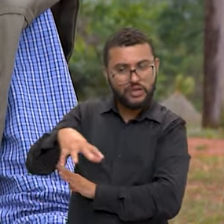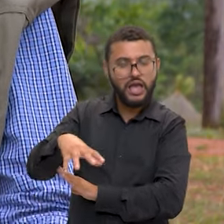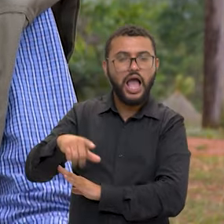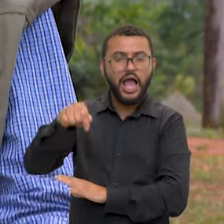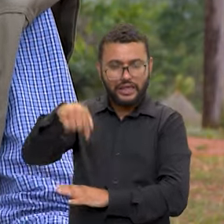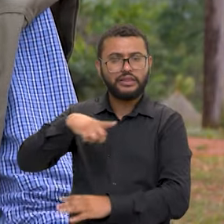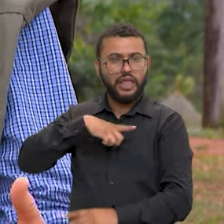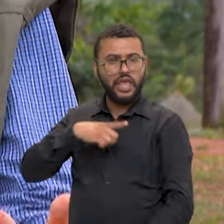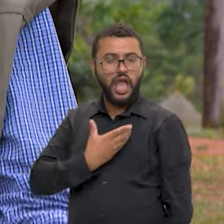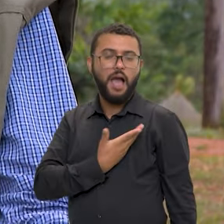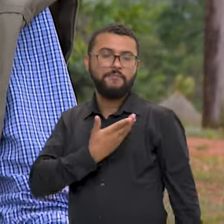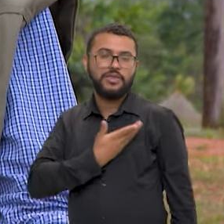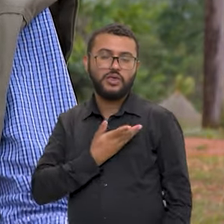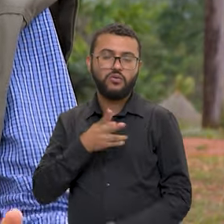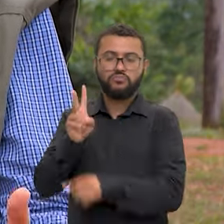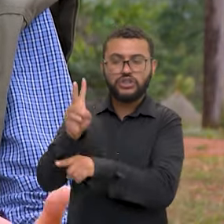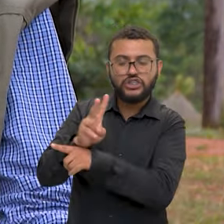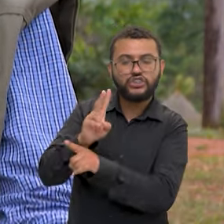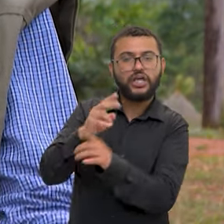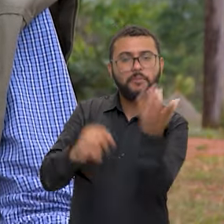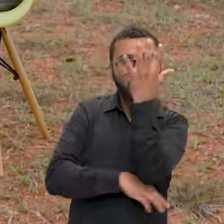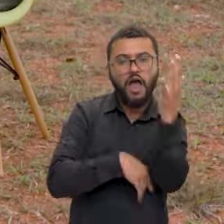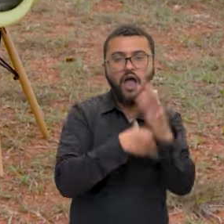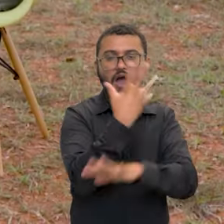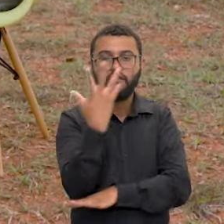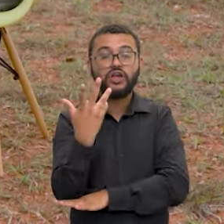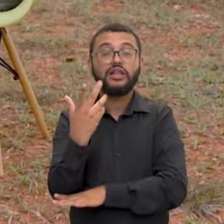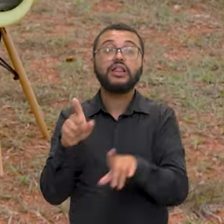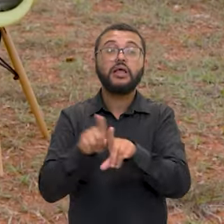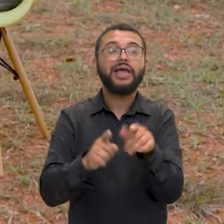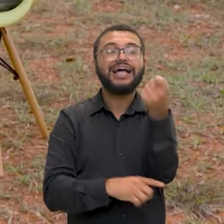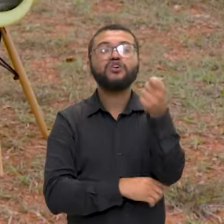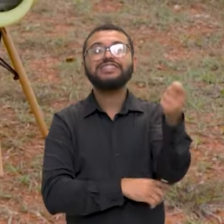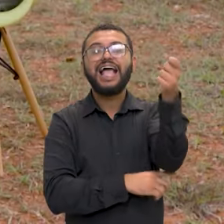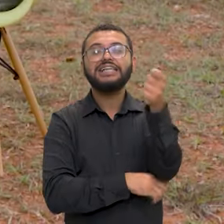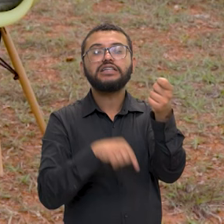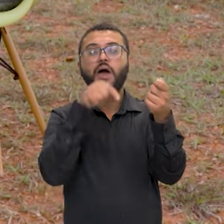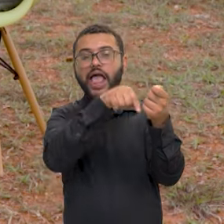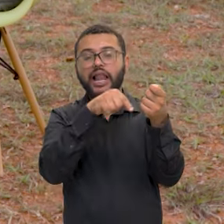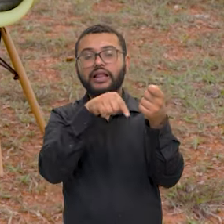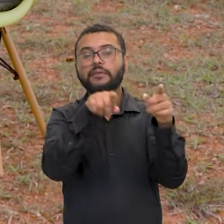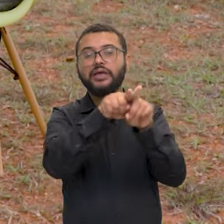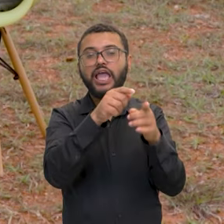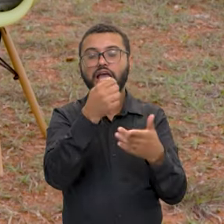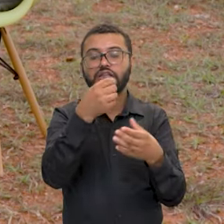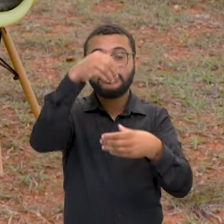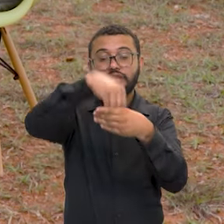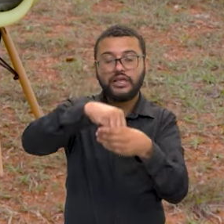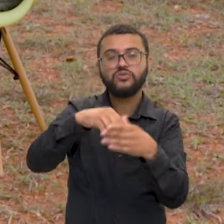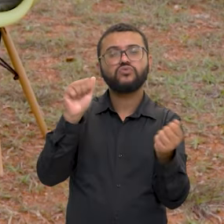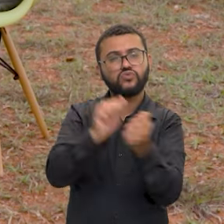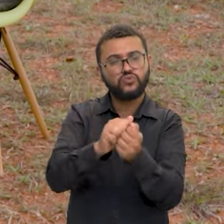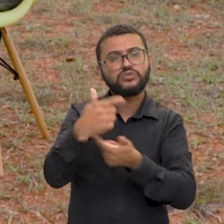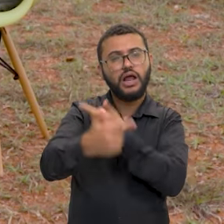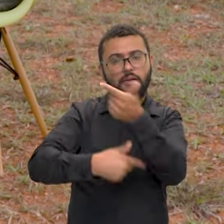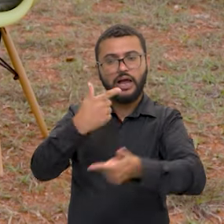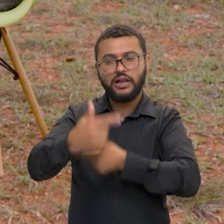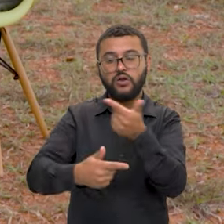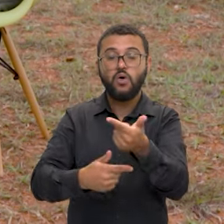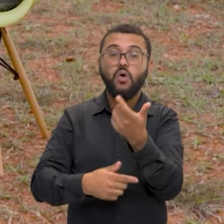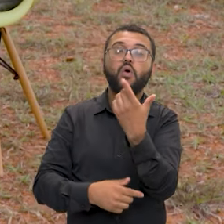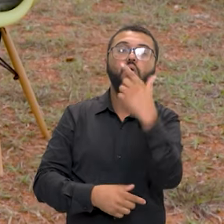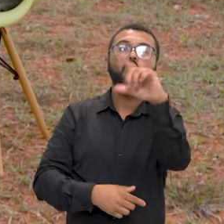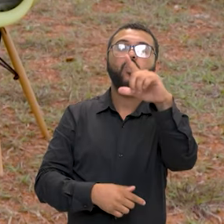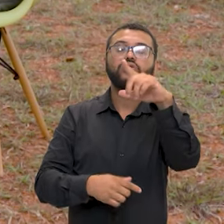Gestor, como também temos organizações de atuação mais nacional. O falando aí de voluntários, se as pessoas que